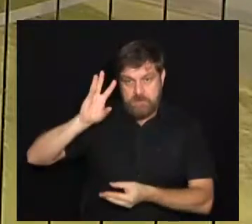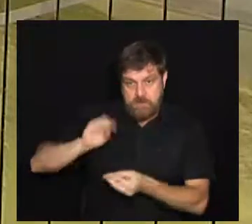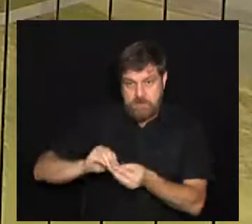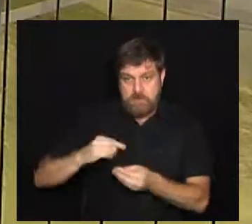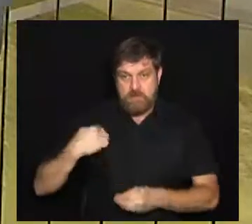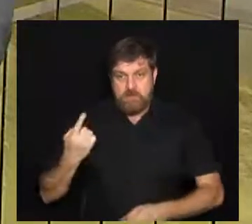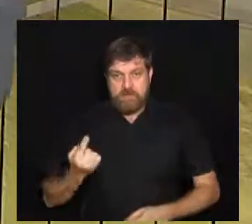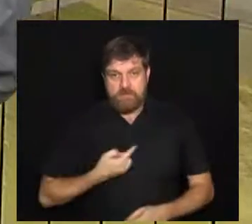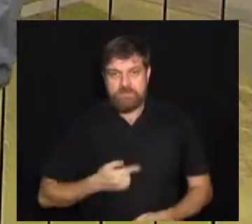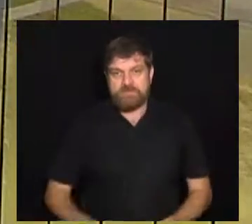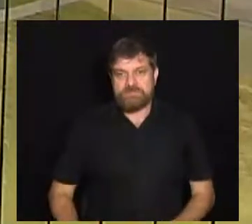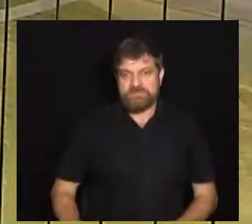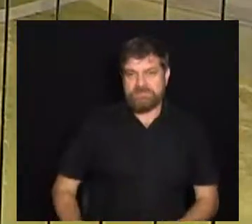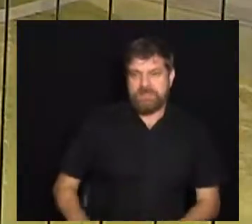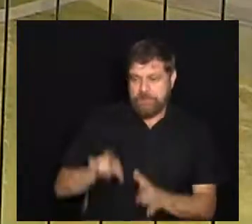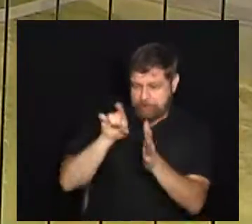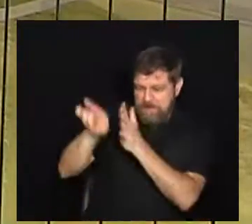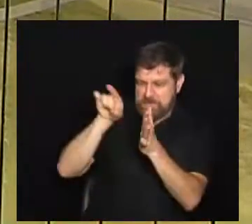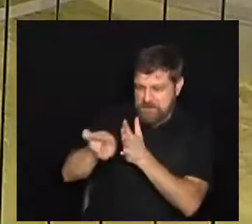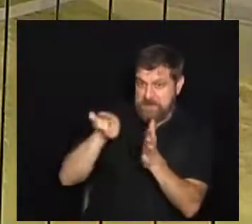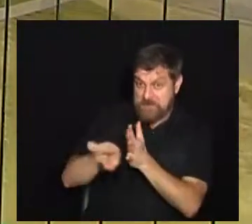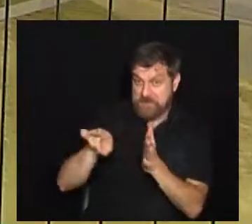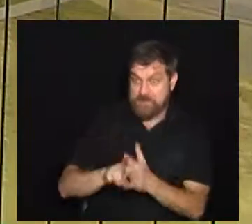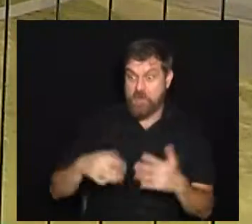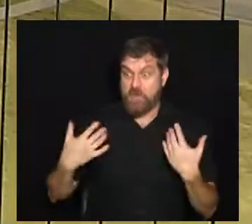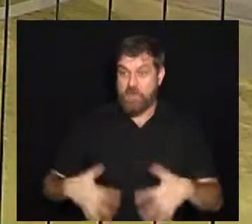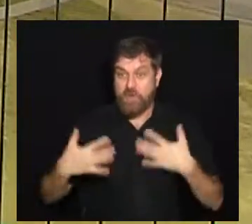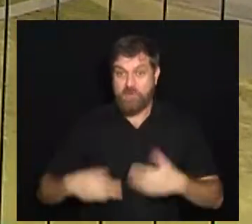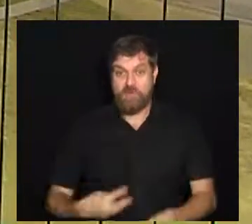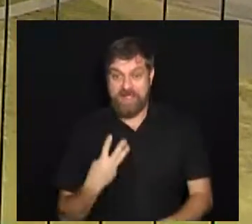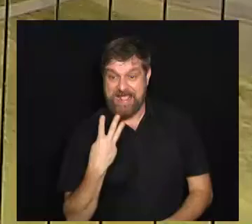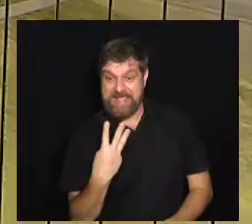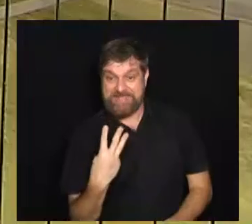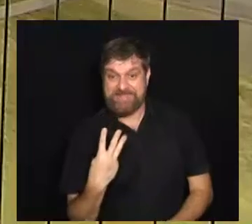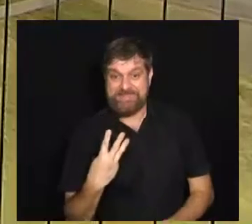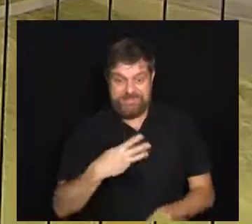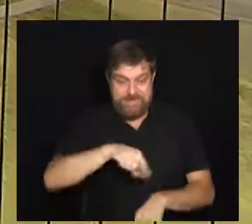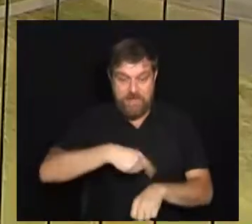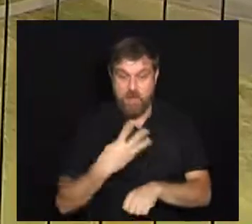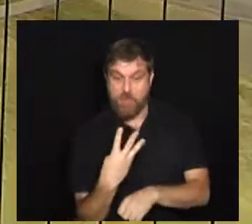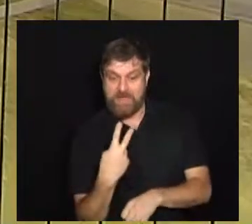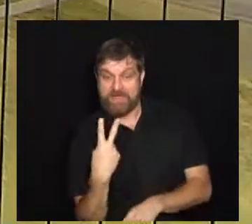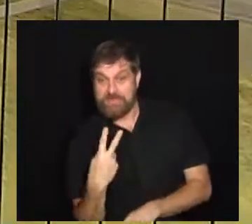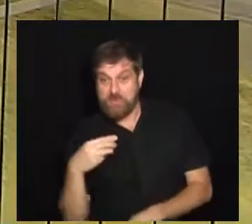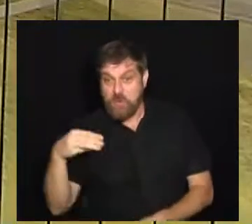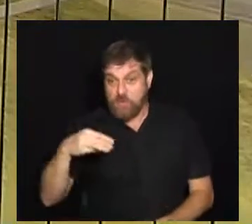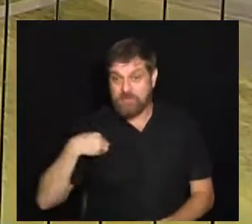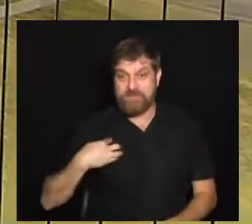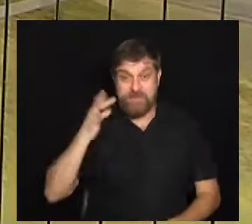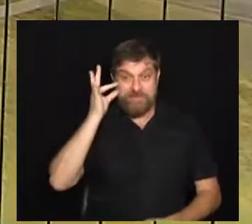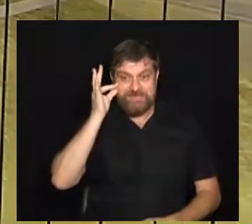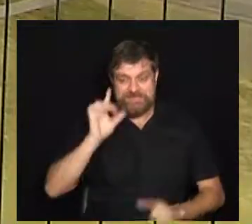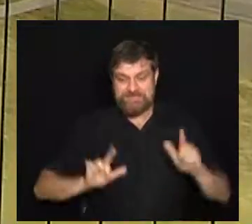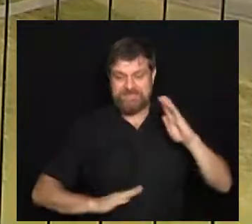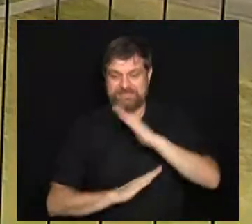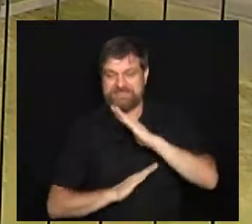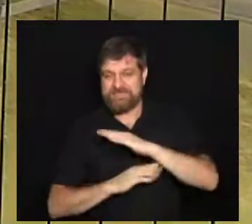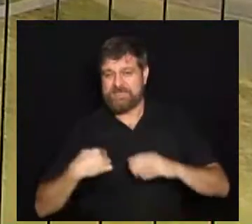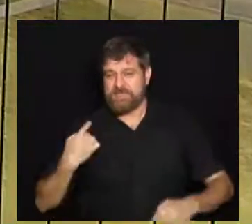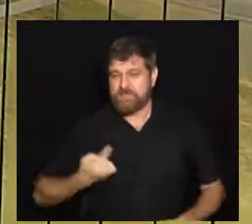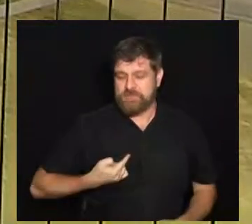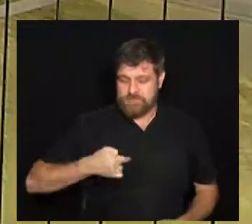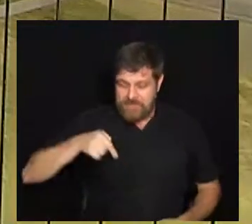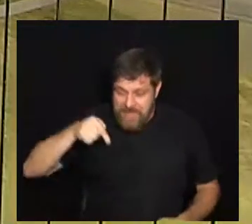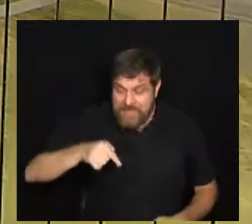que a gente já tomou bastante o seu tempo eu era já estamos aqui com 3:42 estamos ao vivo aqui na tv câmara campinas nos